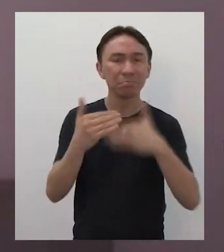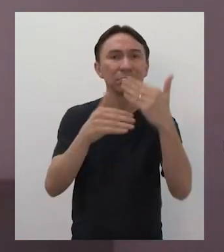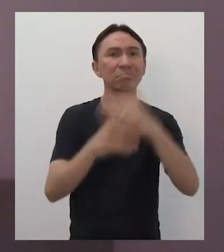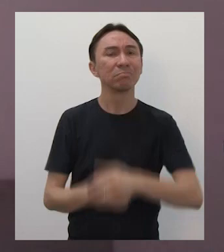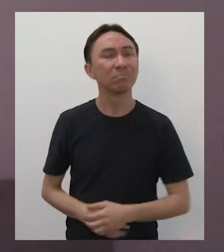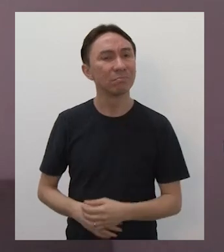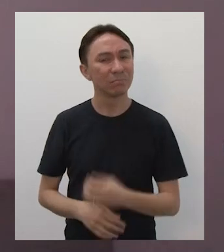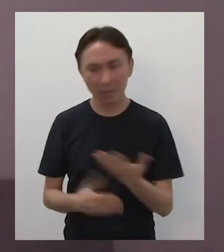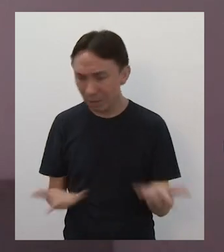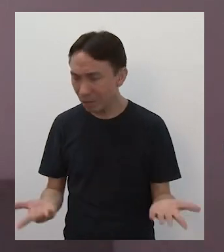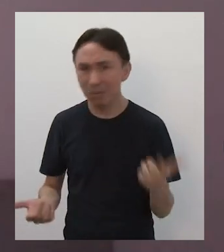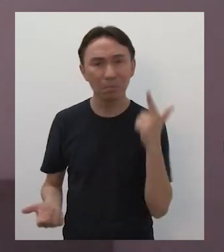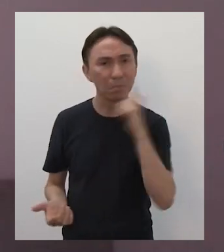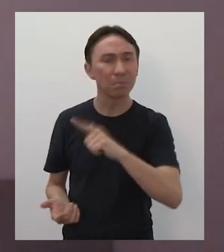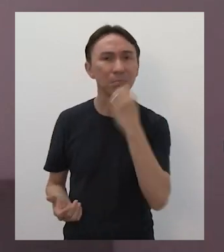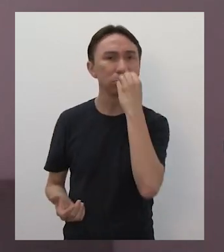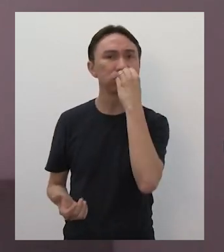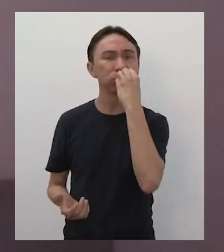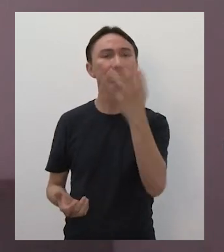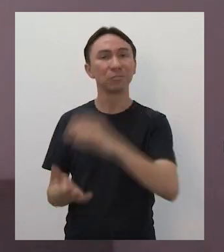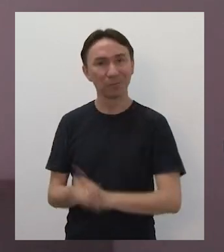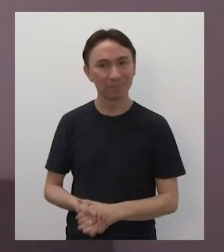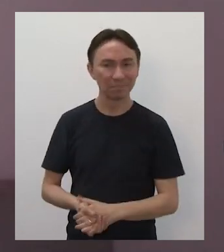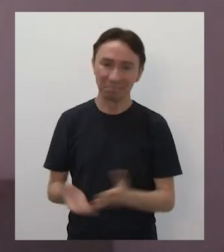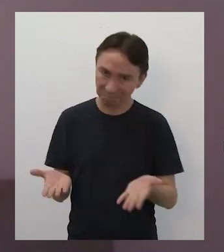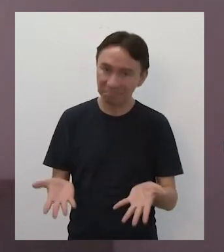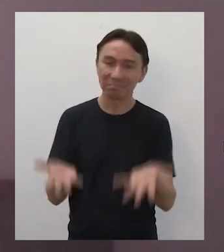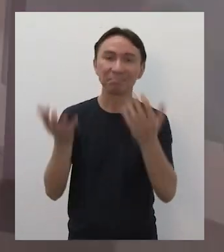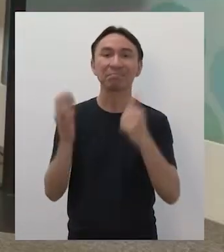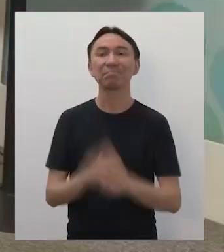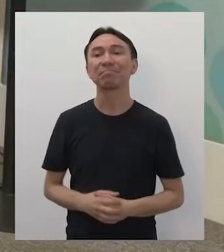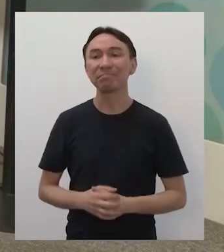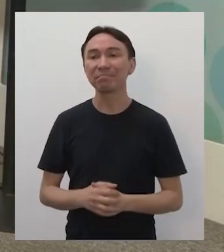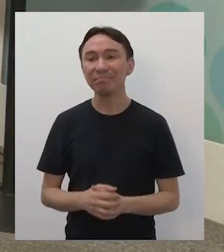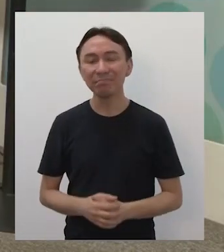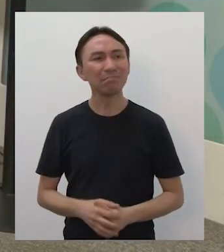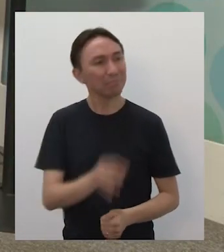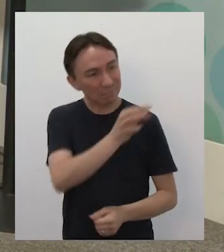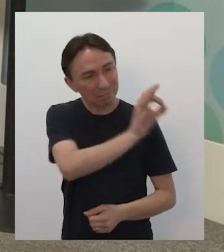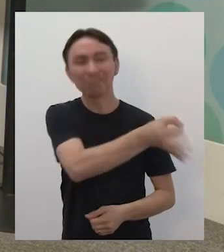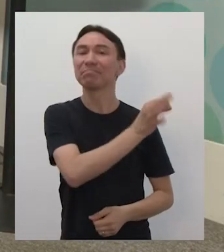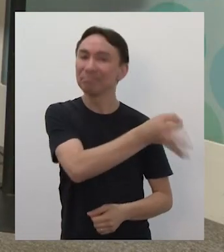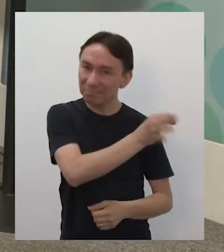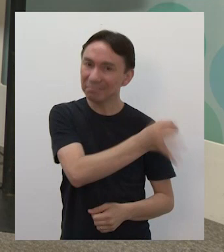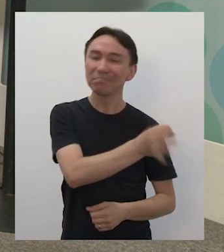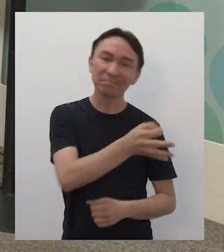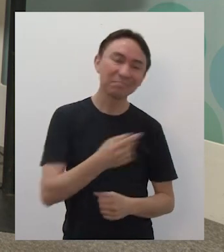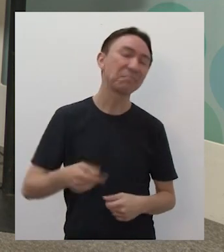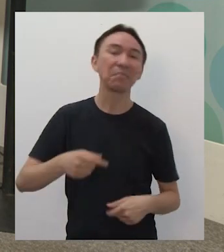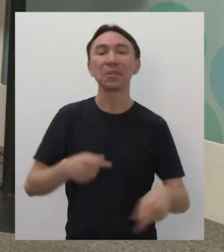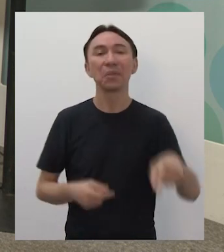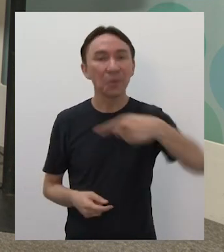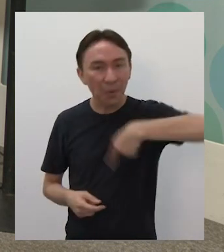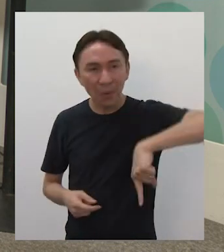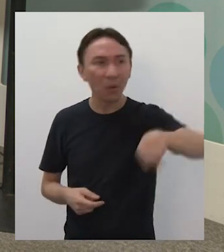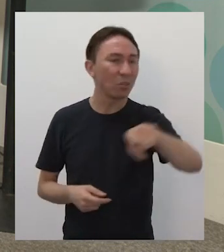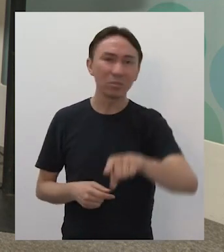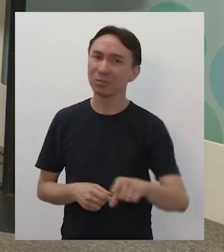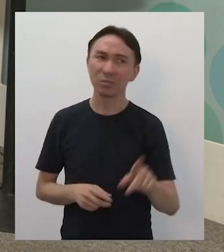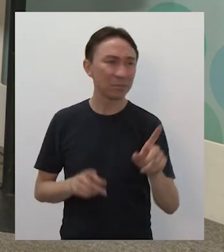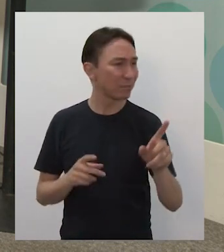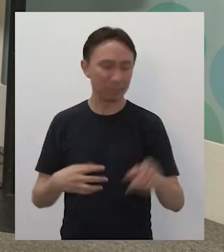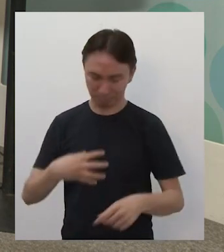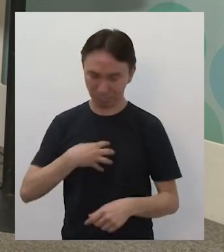É isso, eu passo a palavra. Muito bem, Malu, é isso mesmo. A gente compartilha aqui do mesmo sentimento,